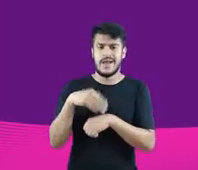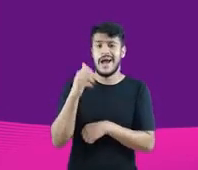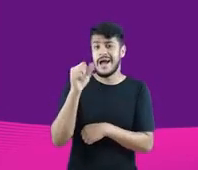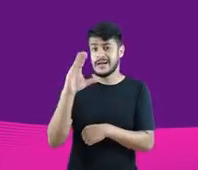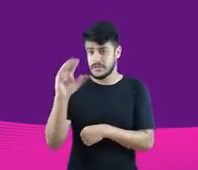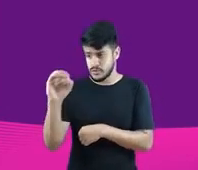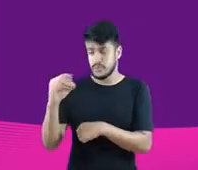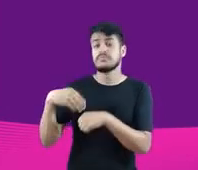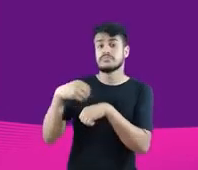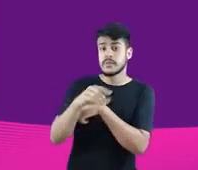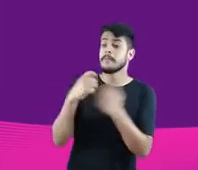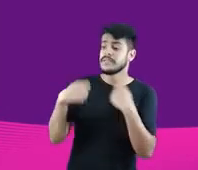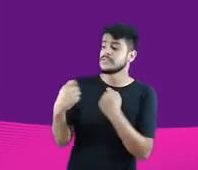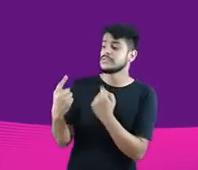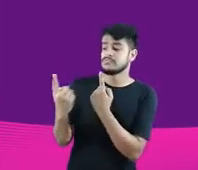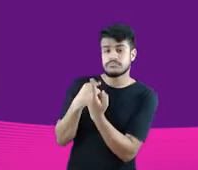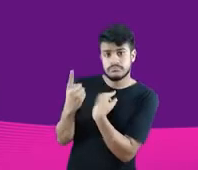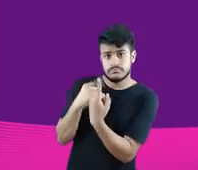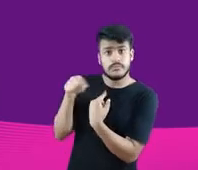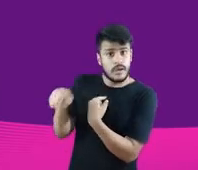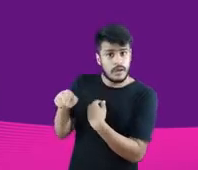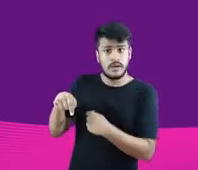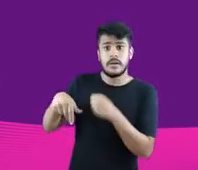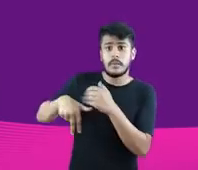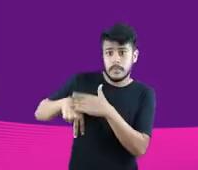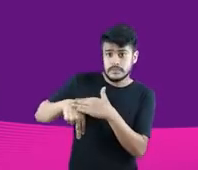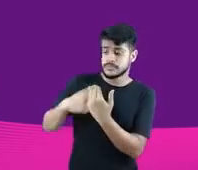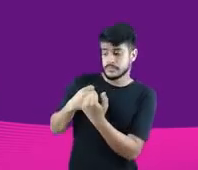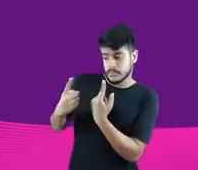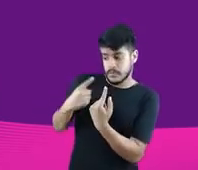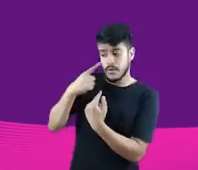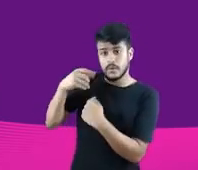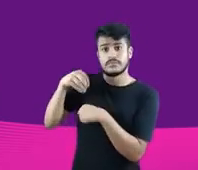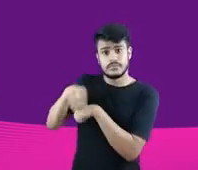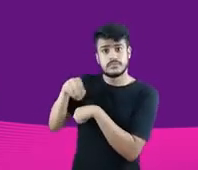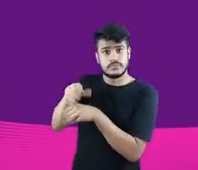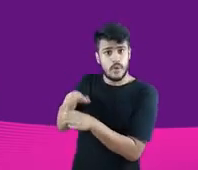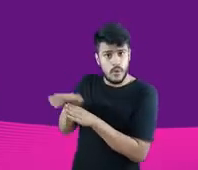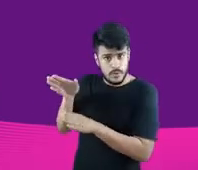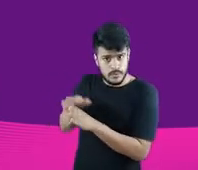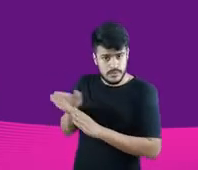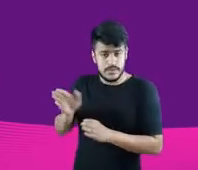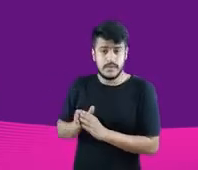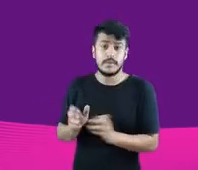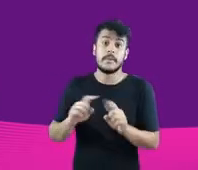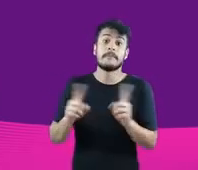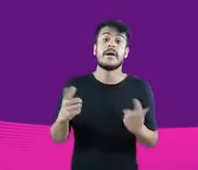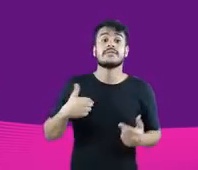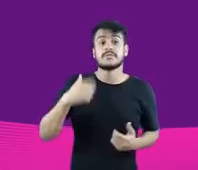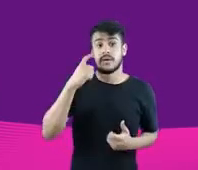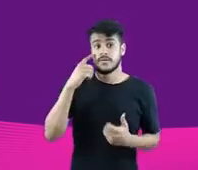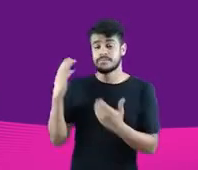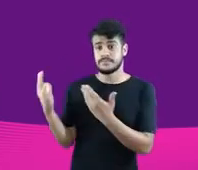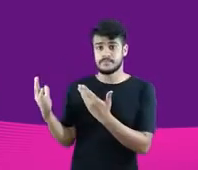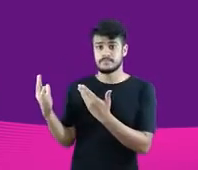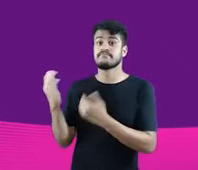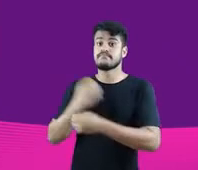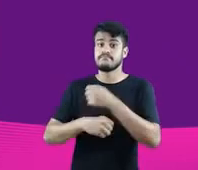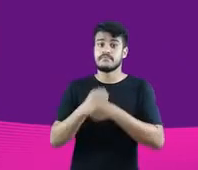com esses pacientes, que façam aconselhamento, esse levantamento de 2006